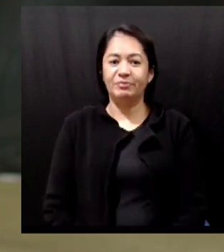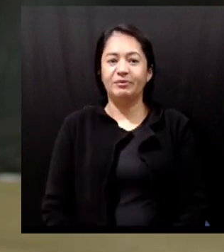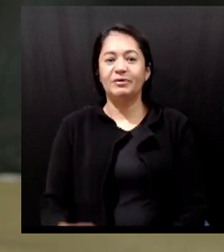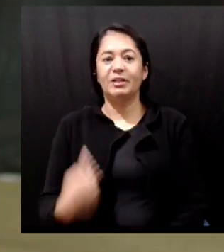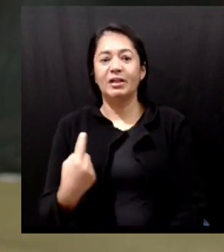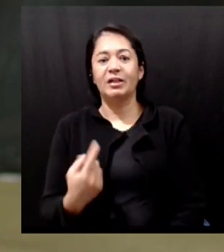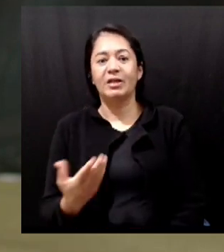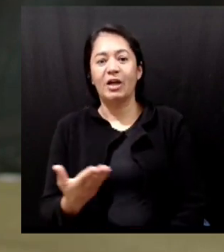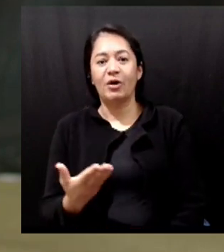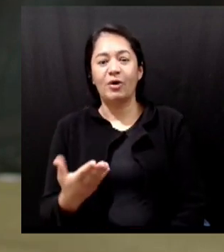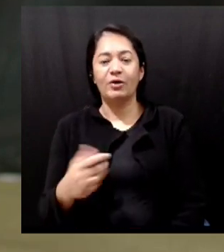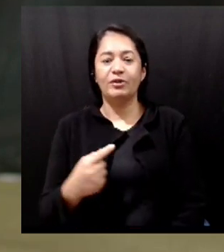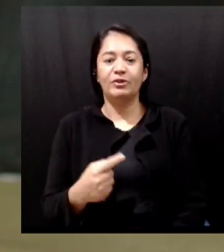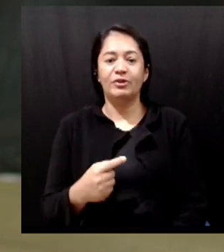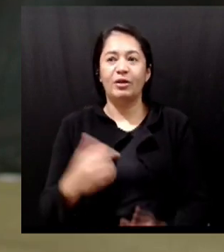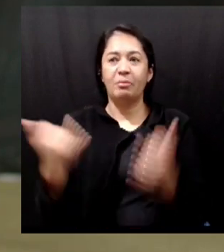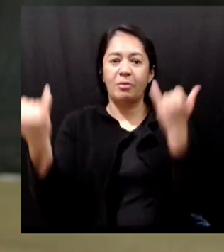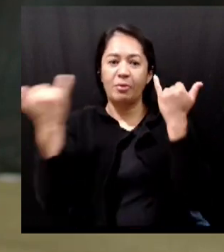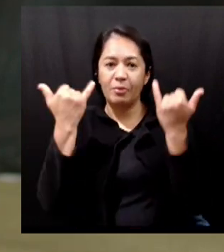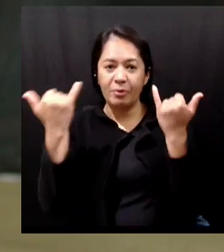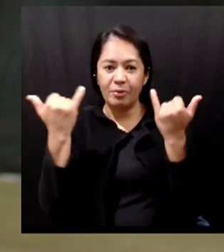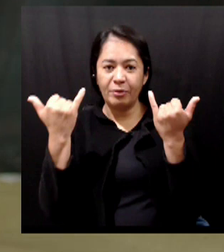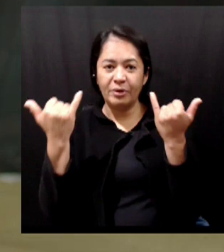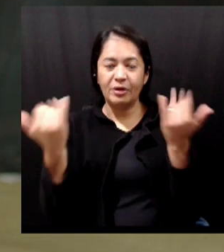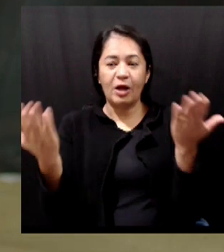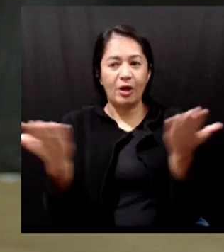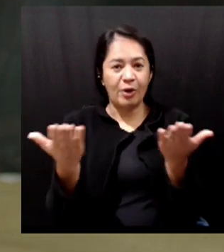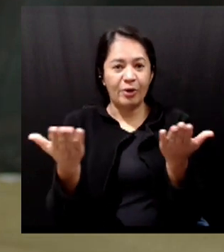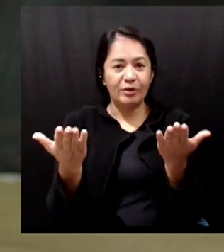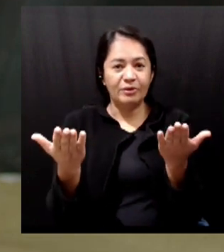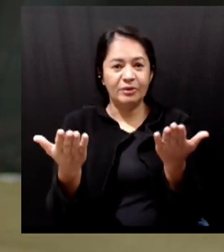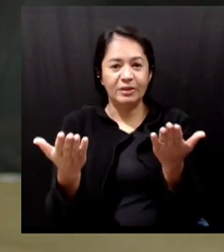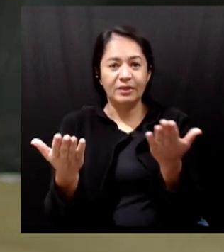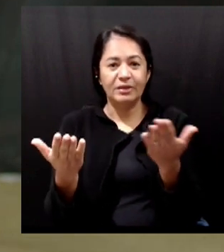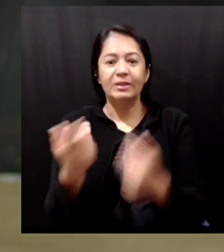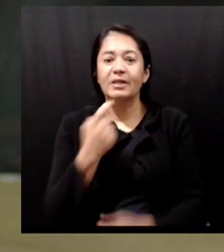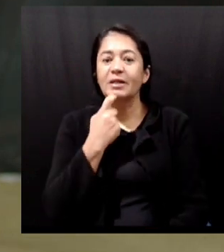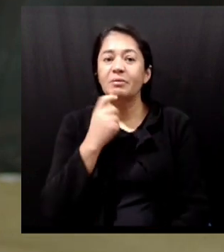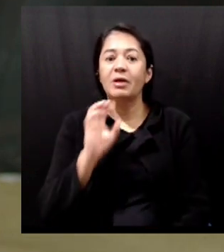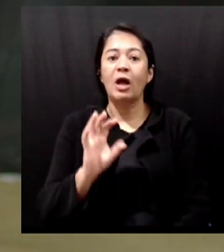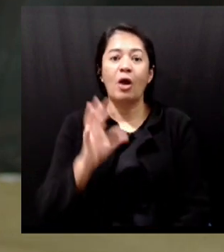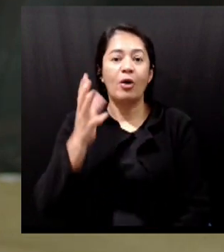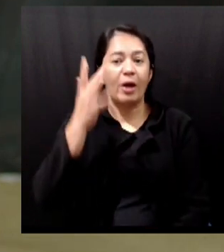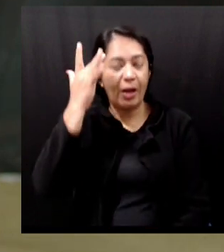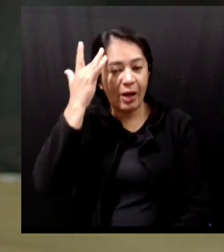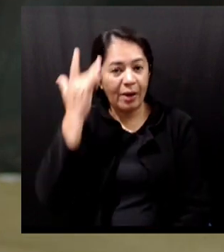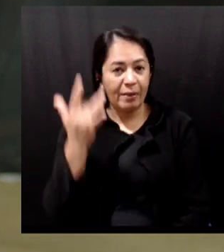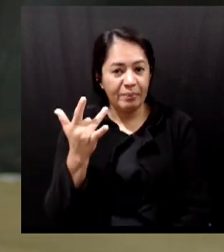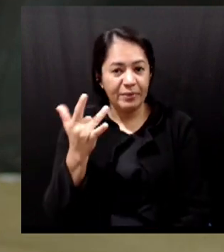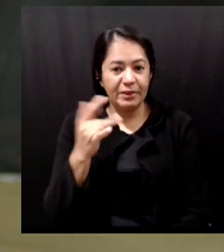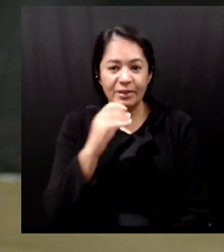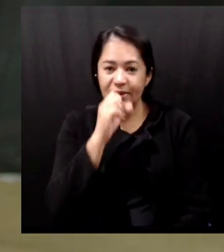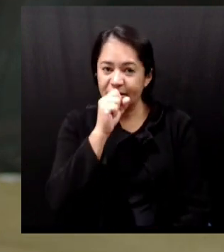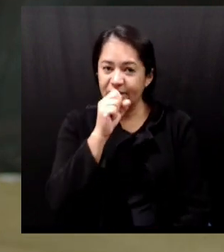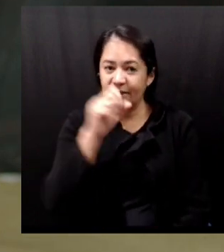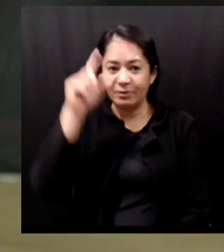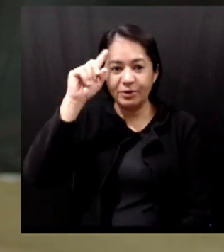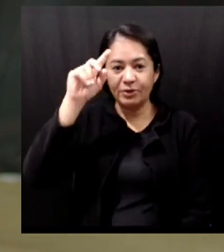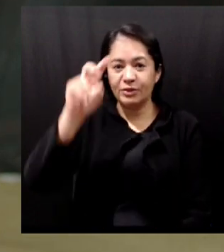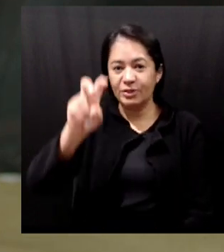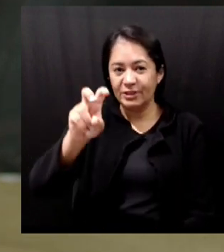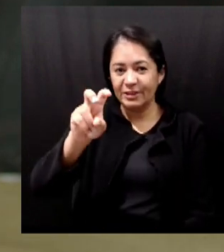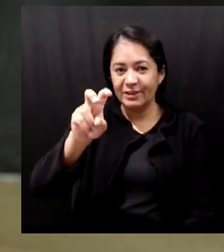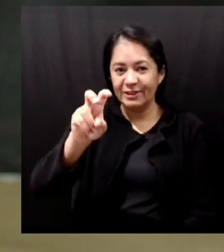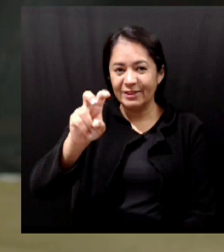algumas informações bem legais. Olha só, Campinas realiza amanhã, sábado, dia 5, o baile da coroação da